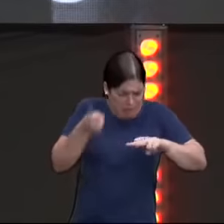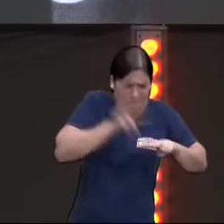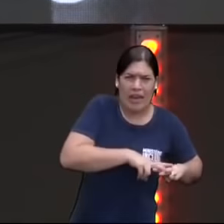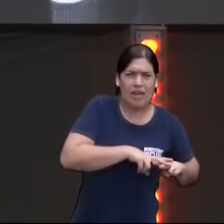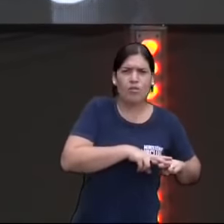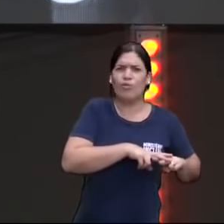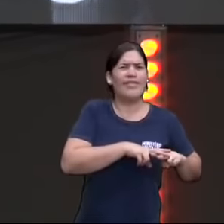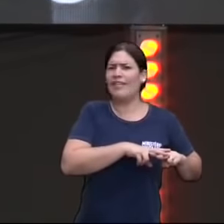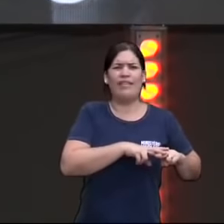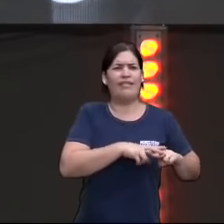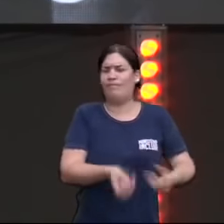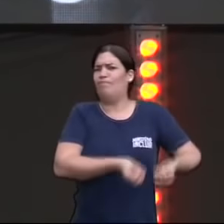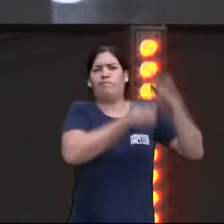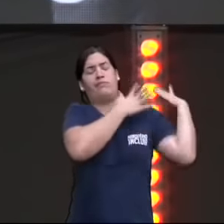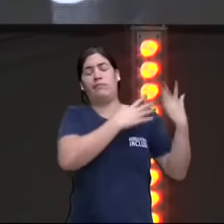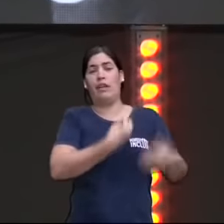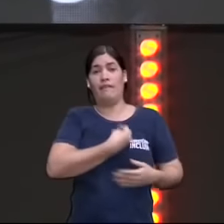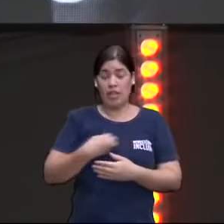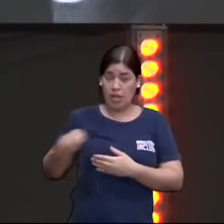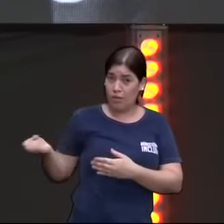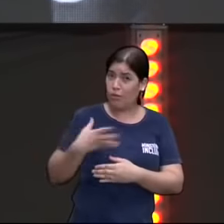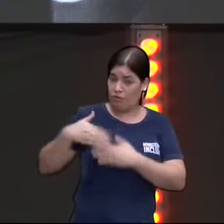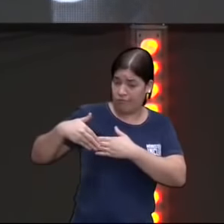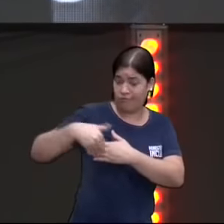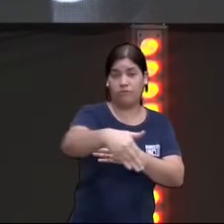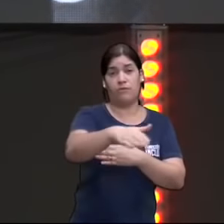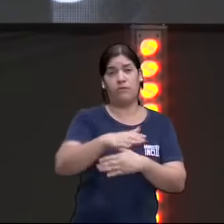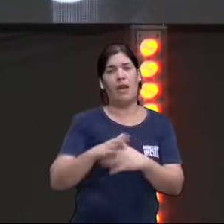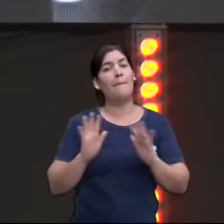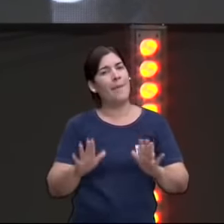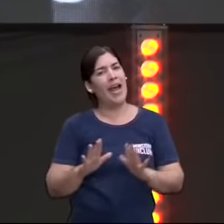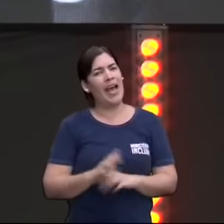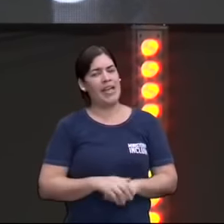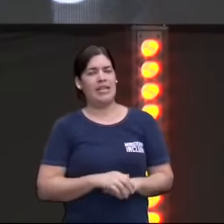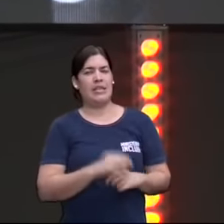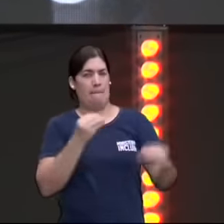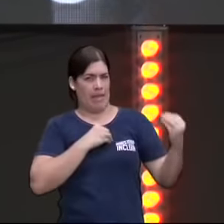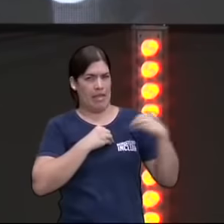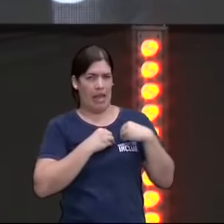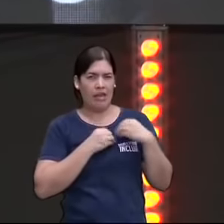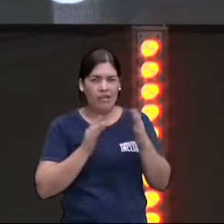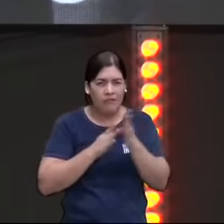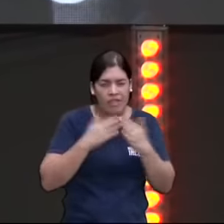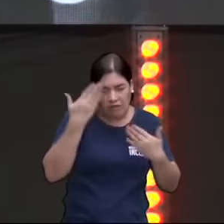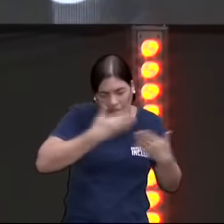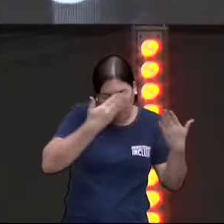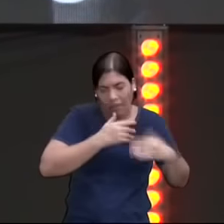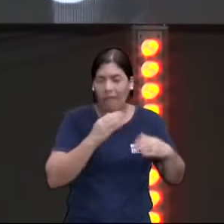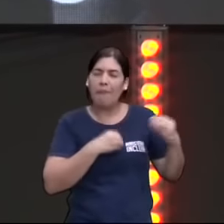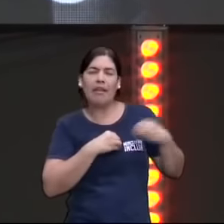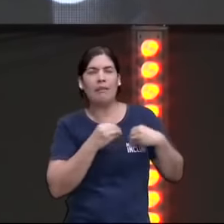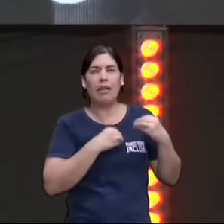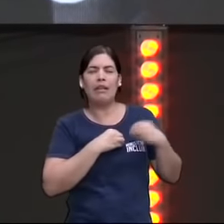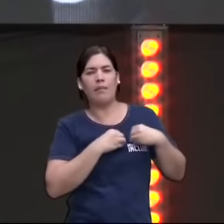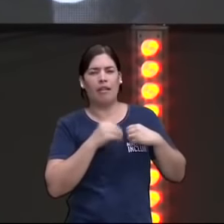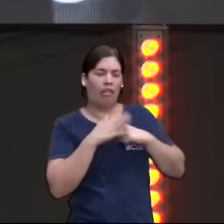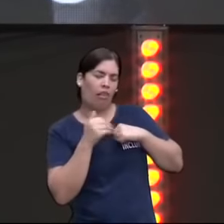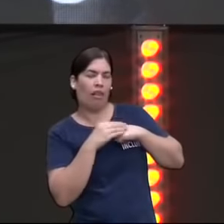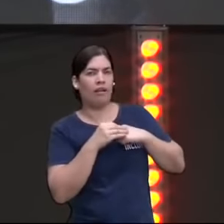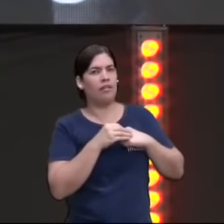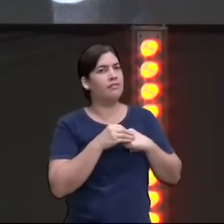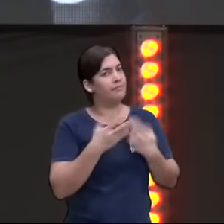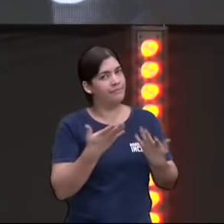Agora, ignorar o pecado, minimizar o pecado, não ajuda ninguém a tratar as consequências terríveis do